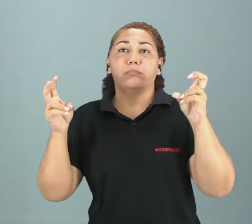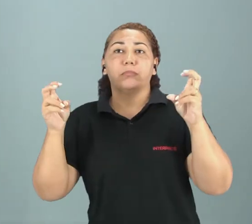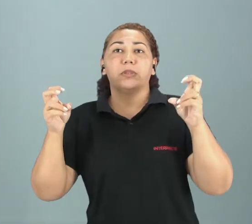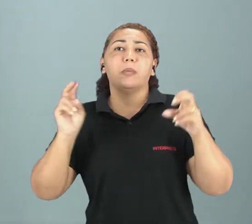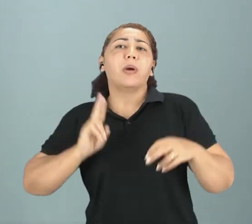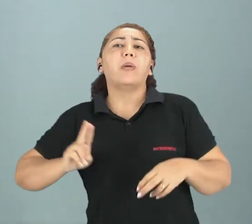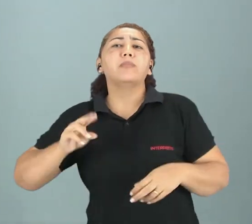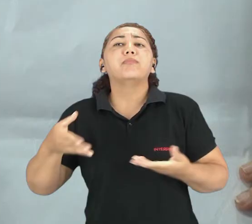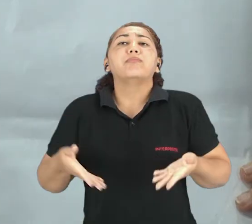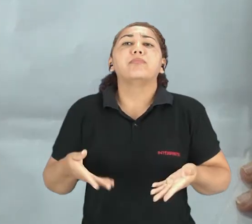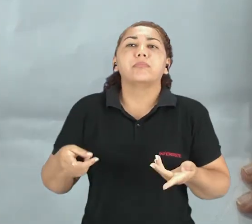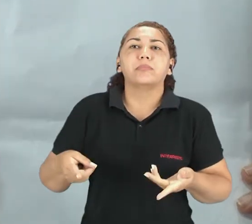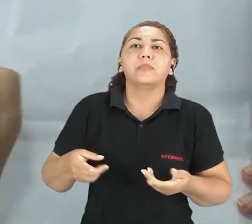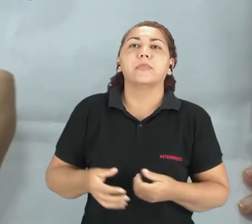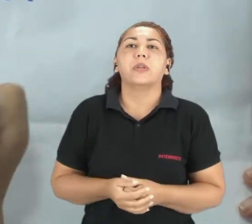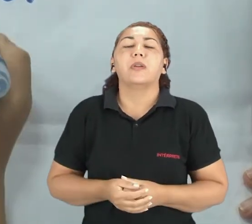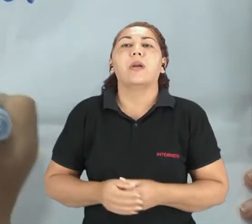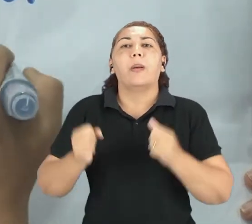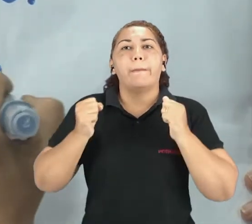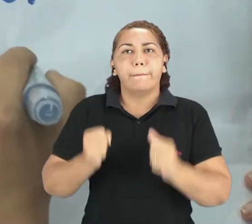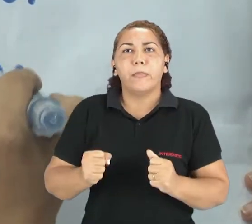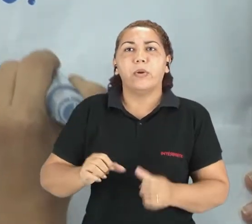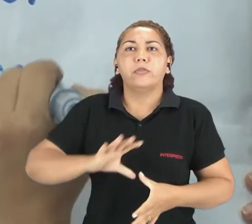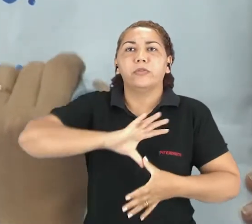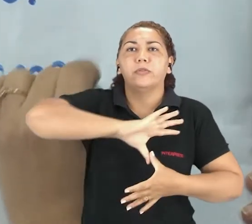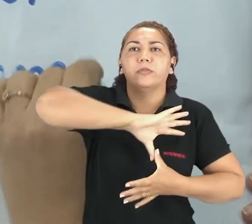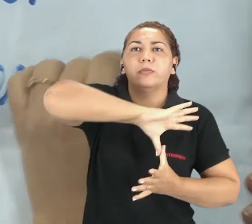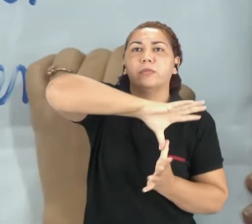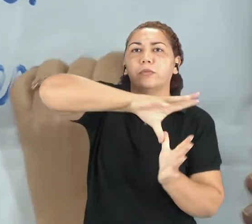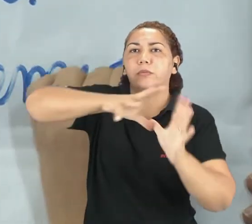Pode ser a pandemia.